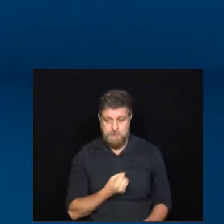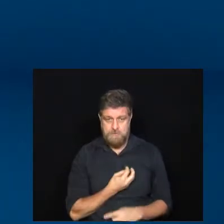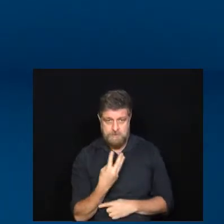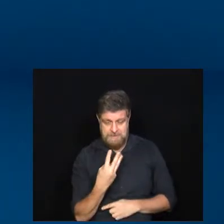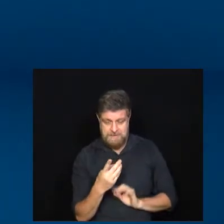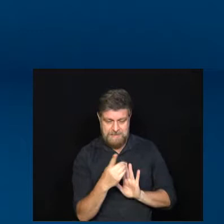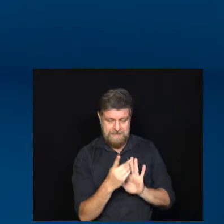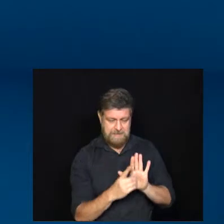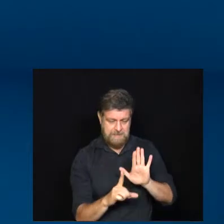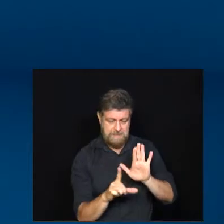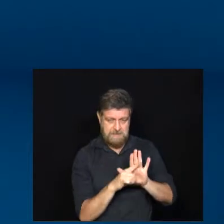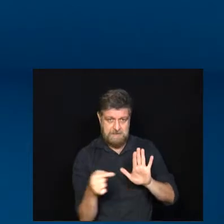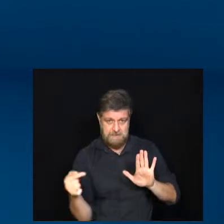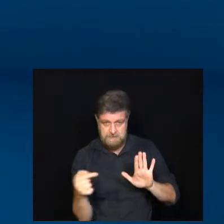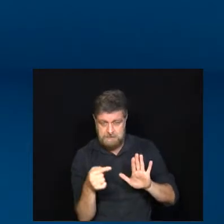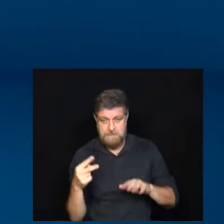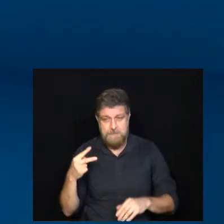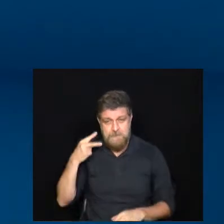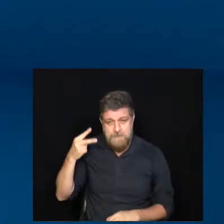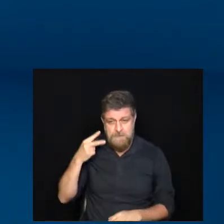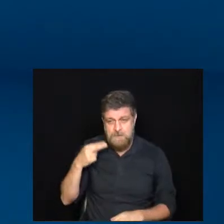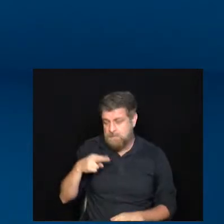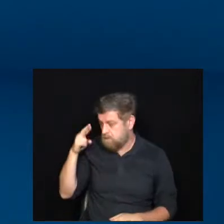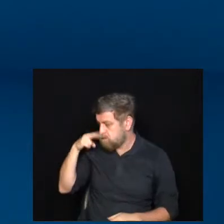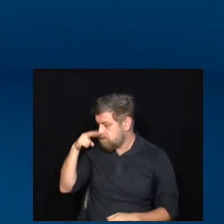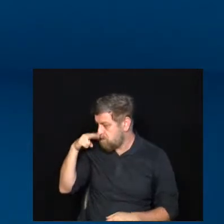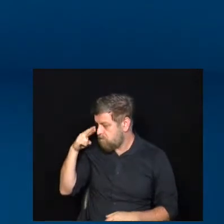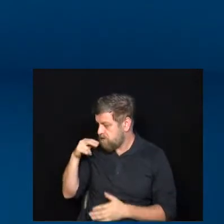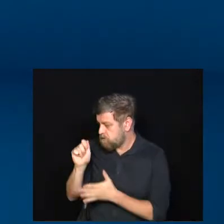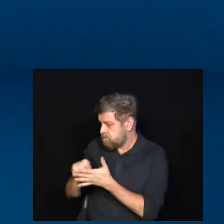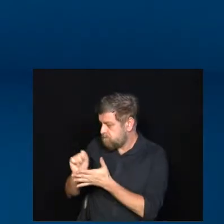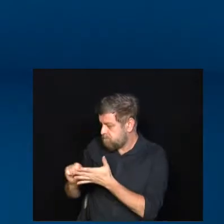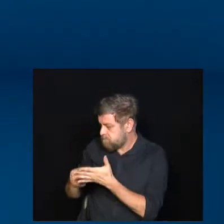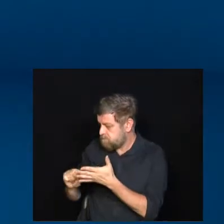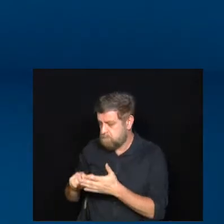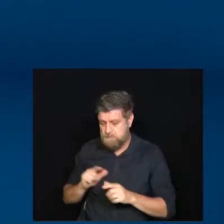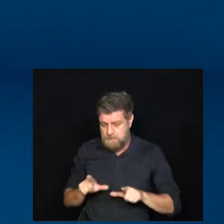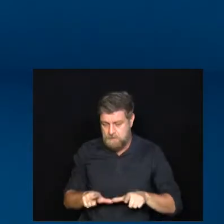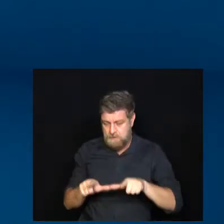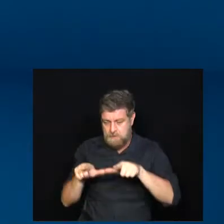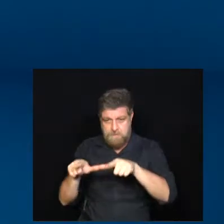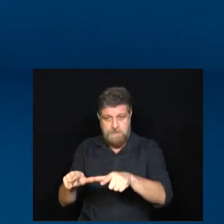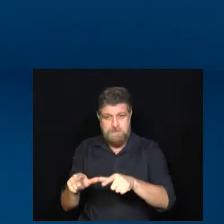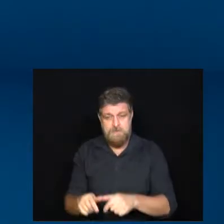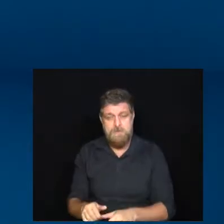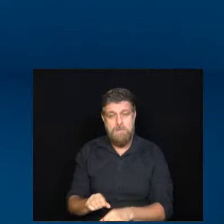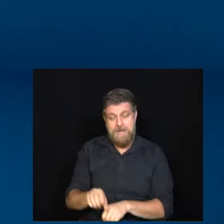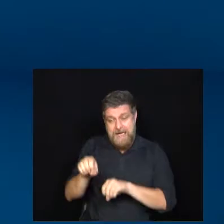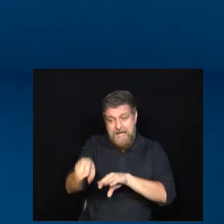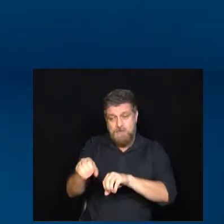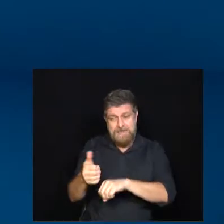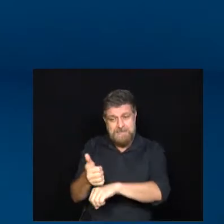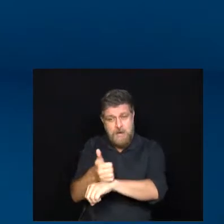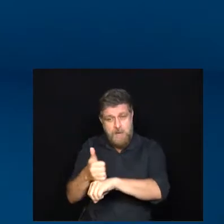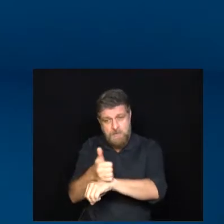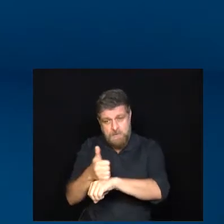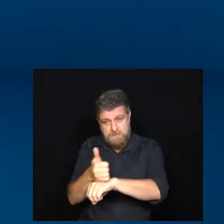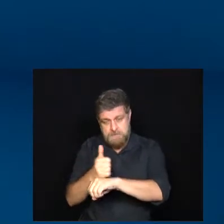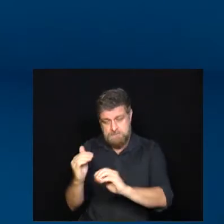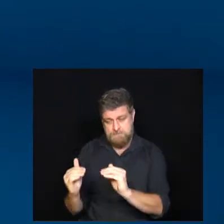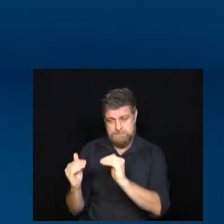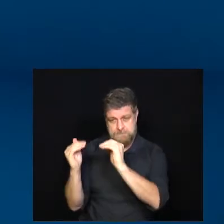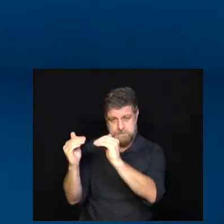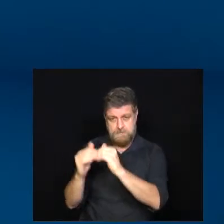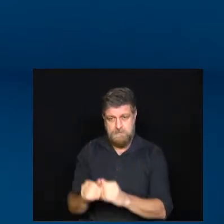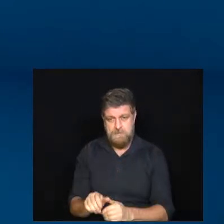legislativo de autoria do vereador Arnaldo Salvetti, que concede o diploma de mérito educacional professor Darcy Ribeiro